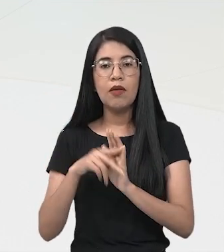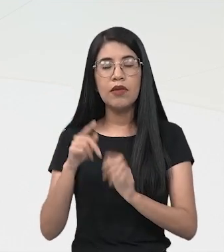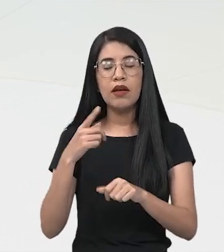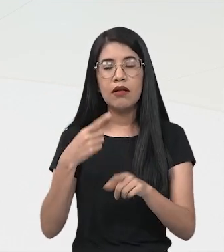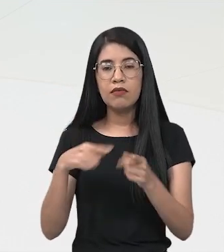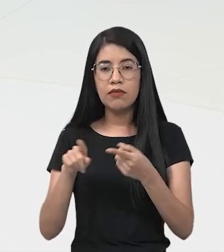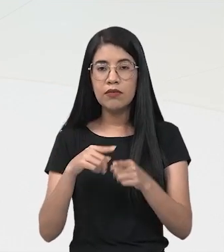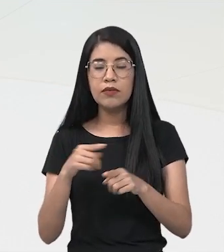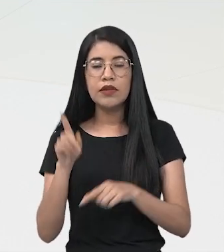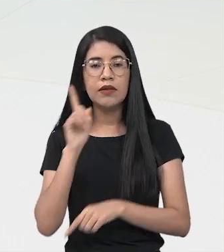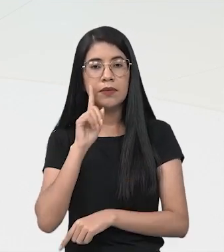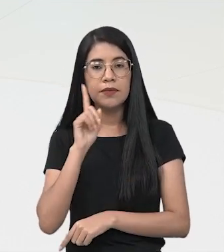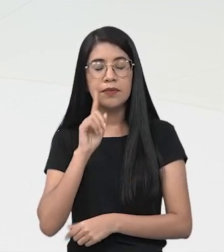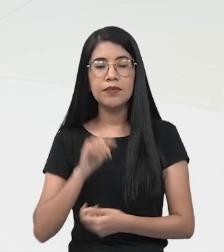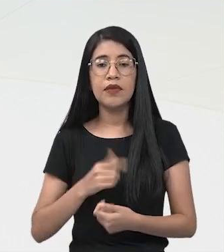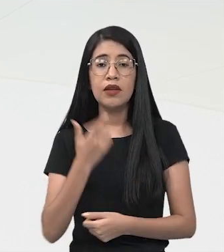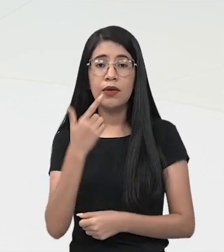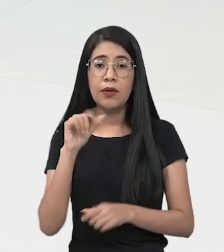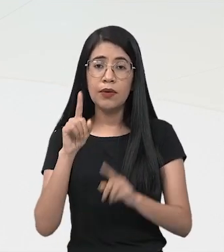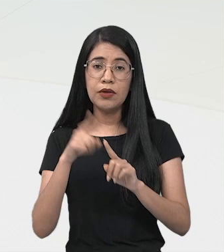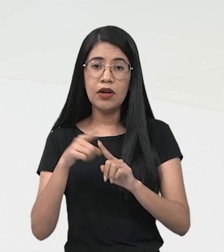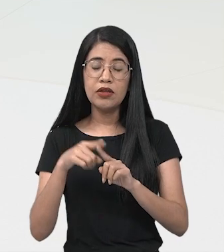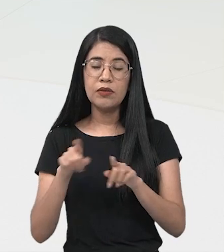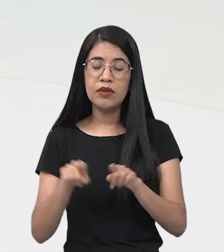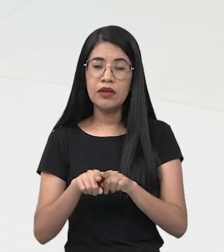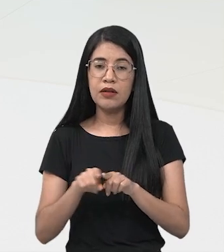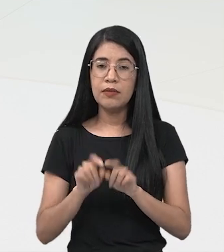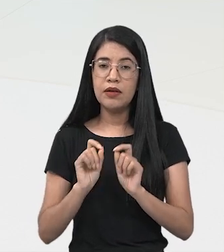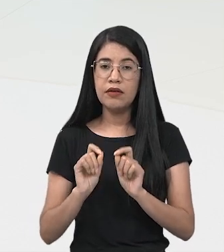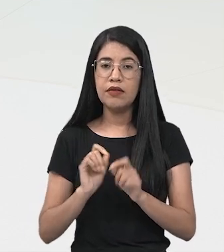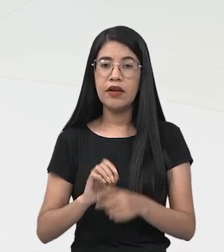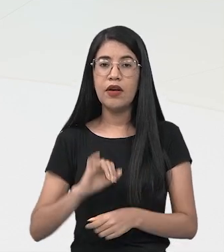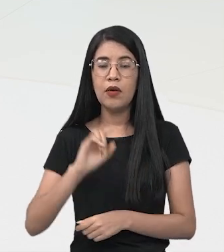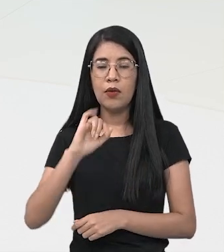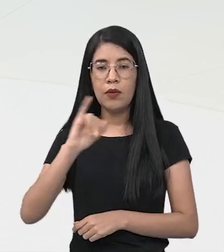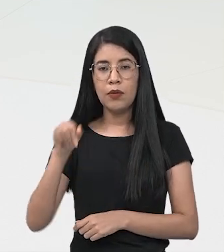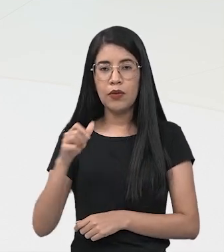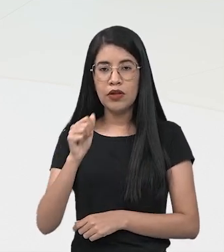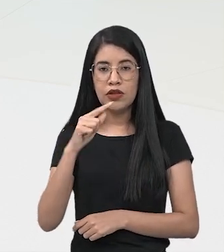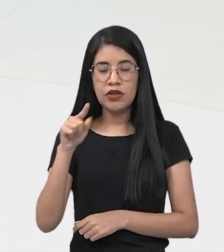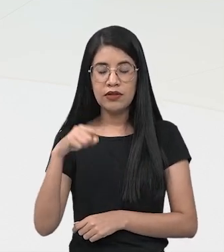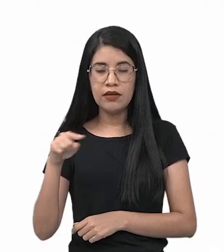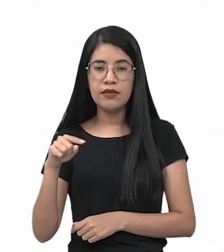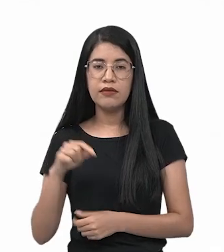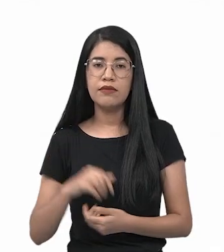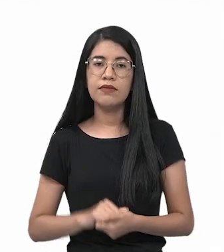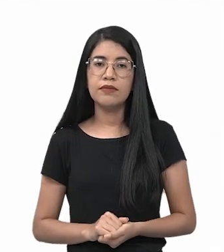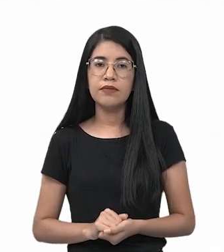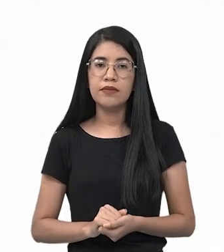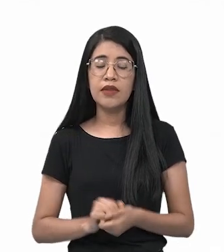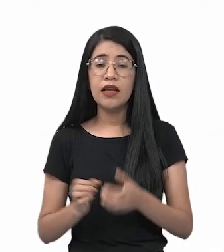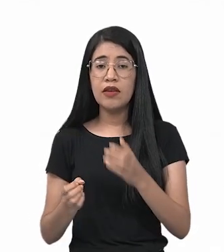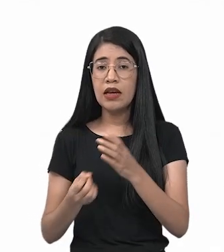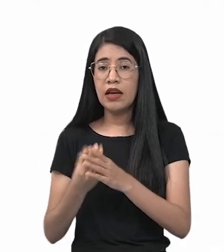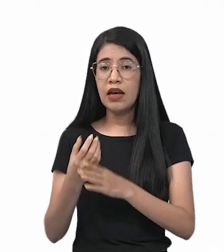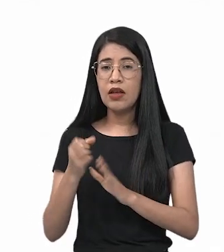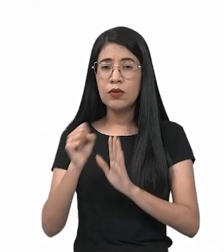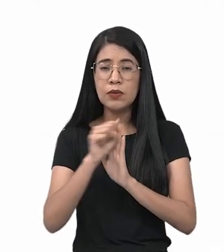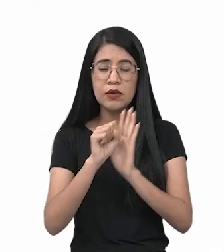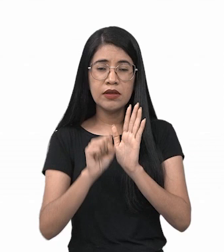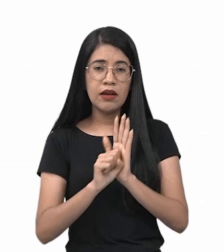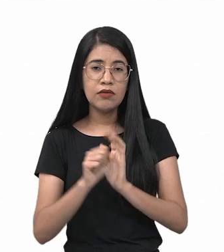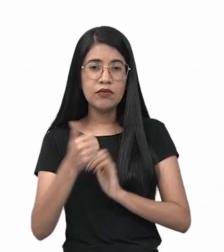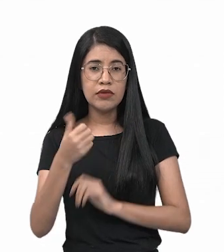norte-americana. Outro gênero musical tipicamente americano é o jazz. O jazz surgiu no fim do